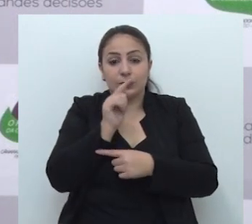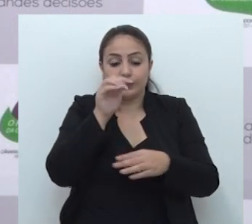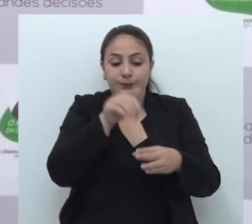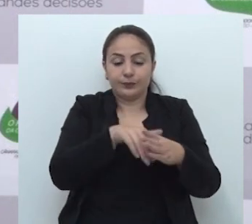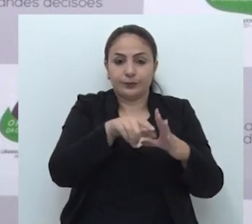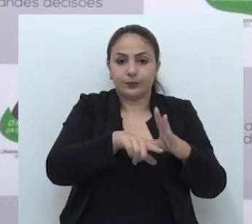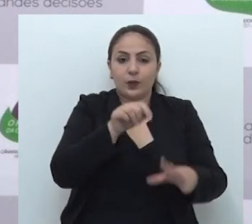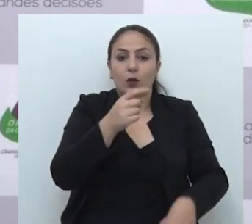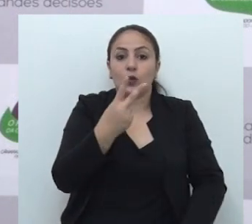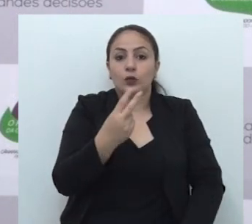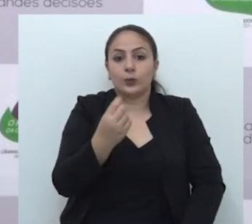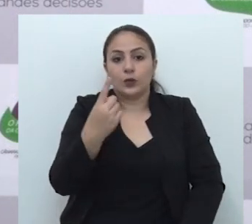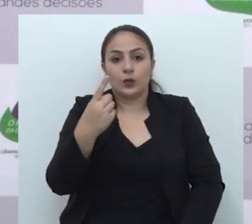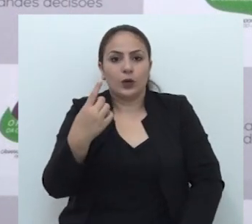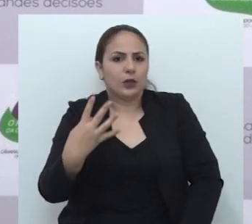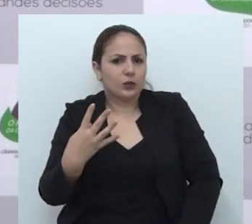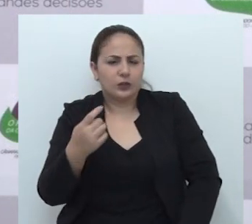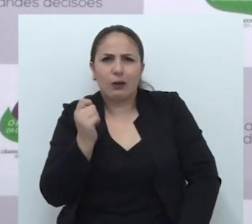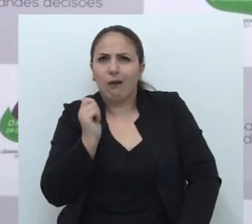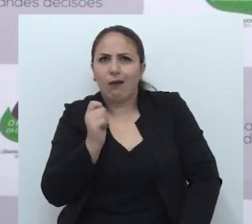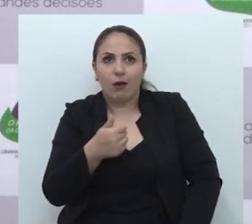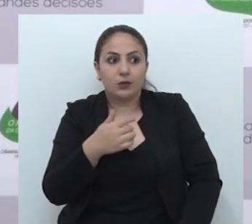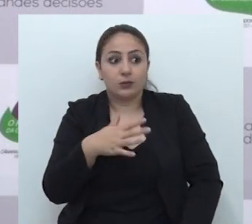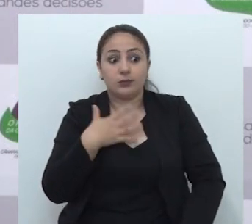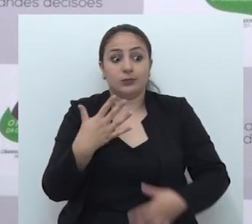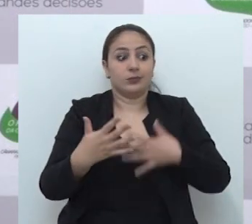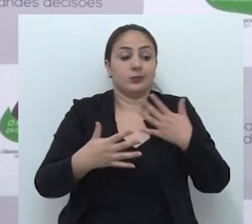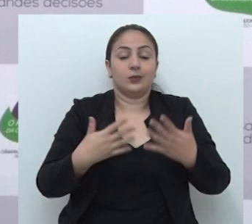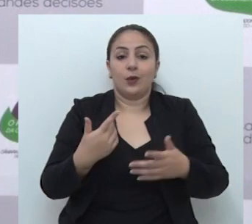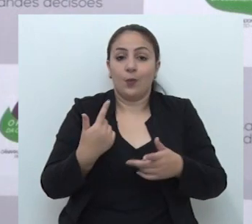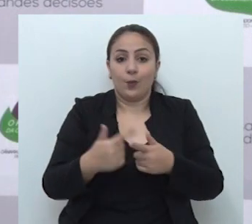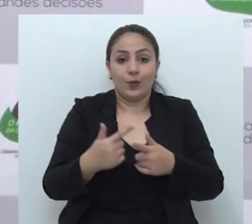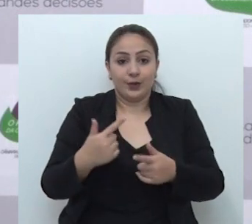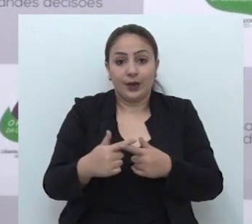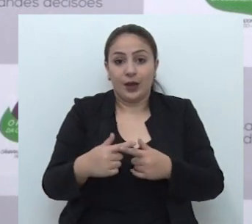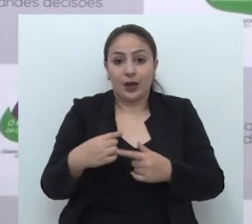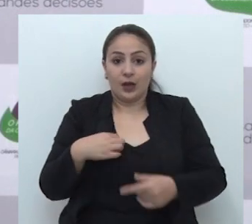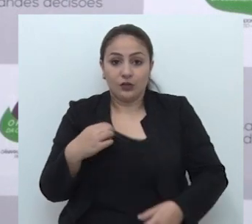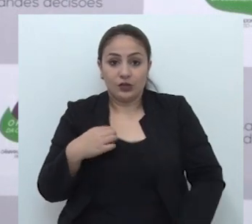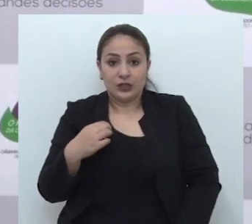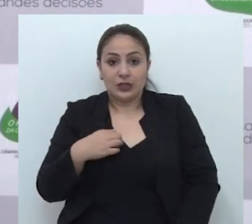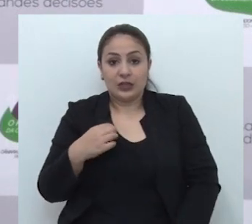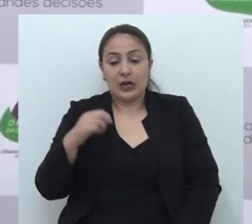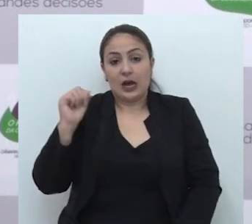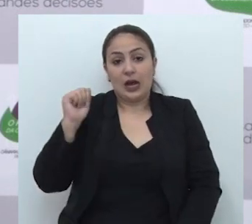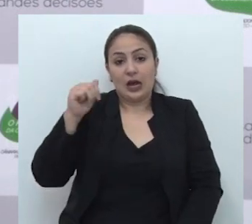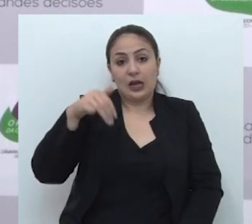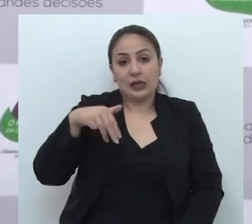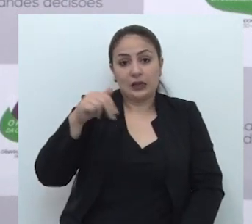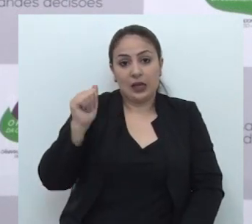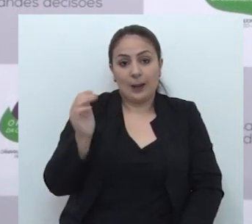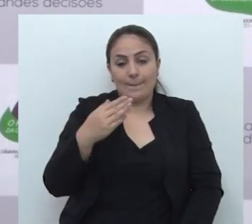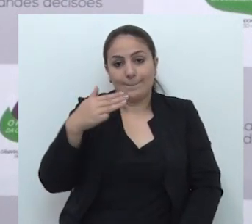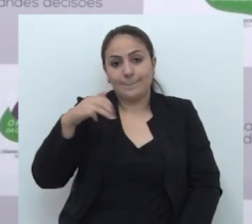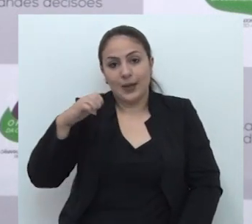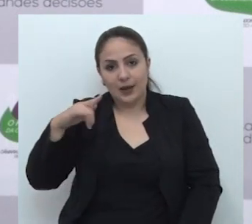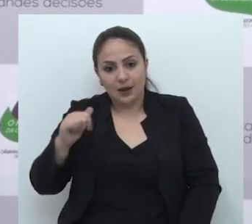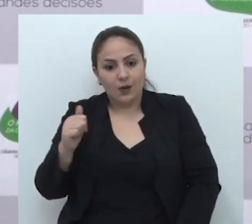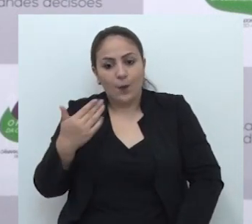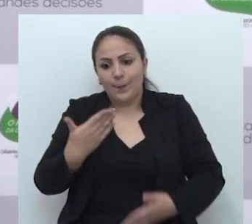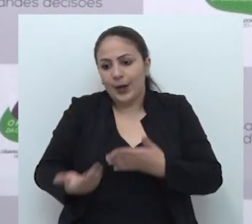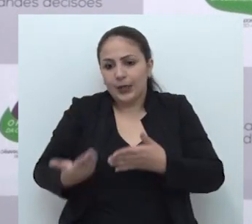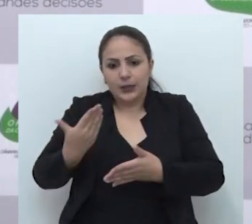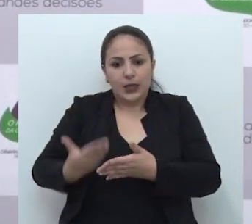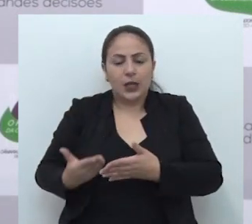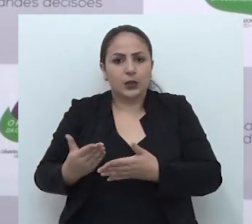em 2014 quase que assim, diríamos, de surpresa, que a candidata Ana Amélia Lemos nos últimos dias foi perdendo capital político,